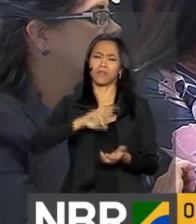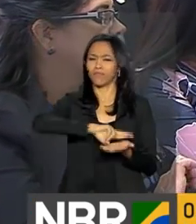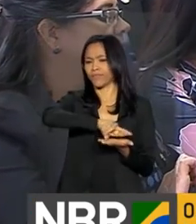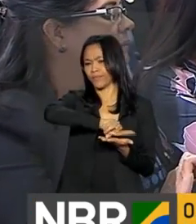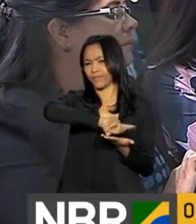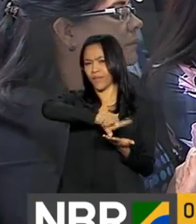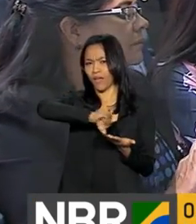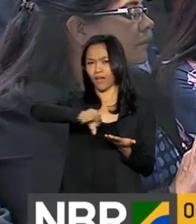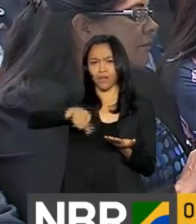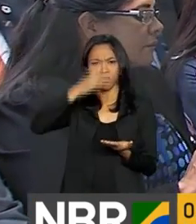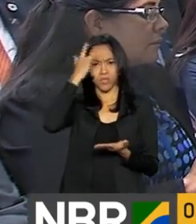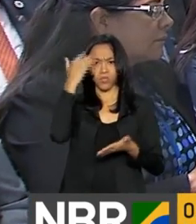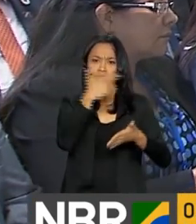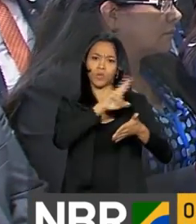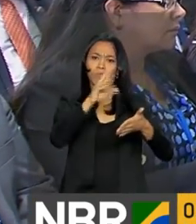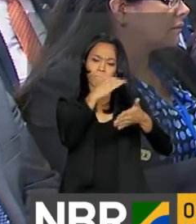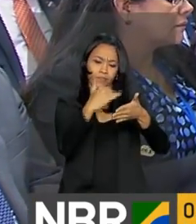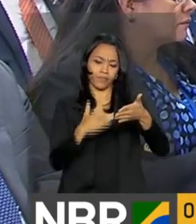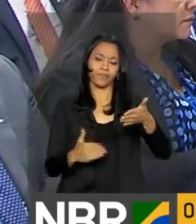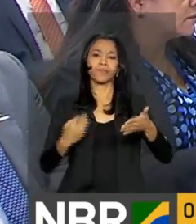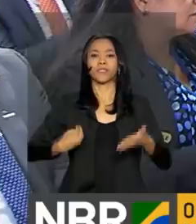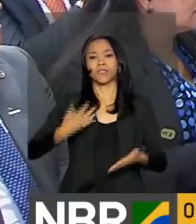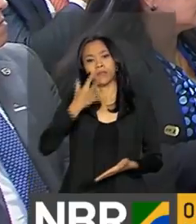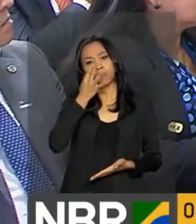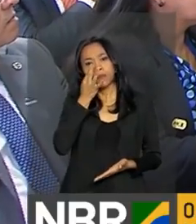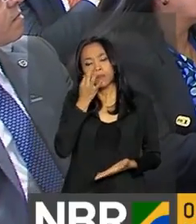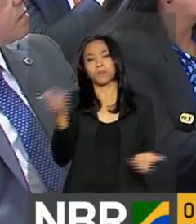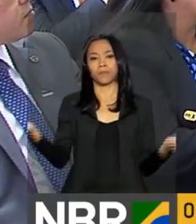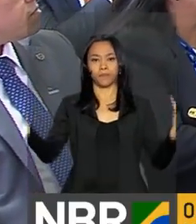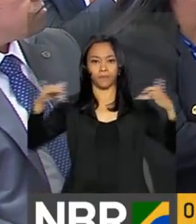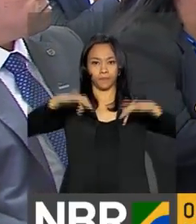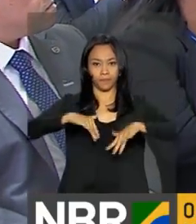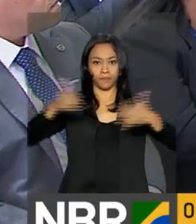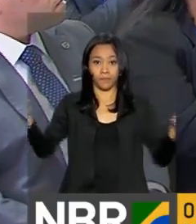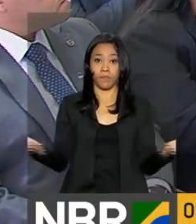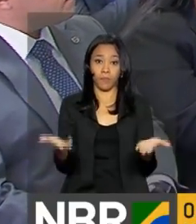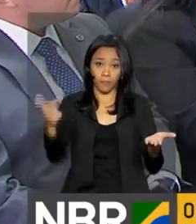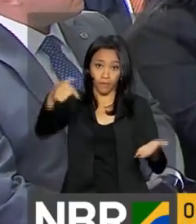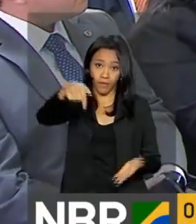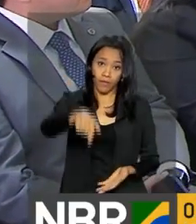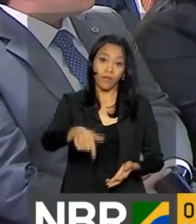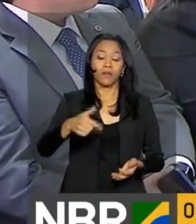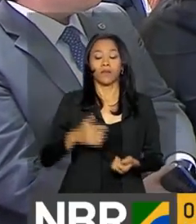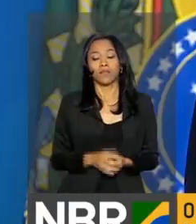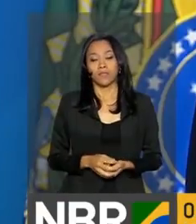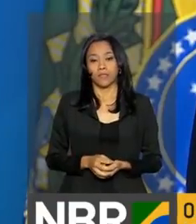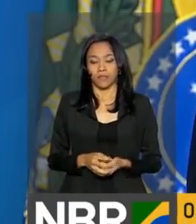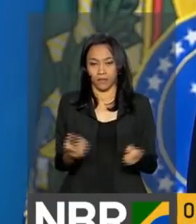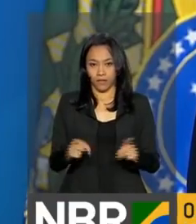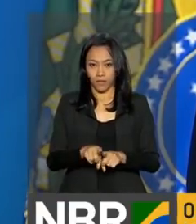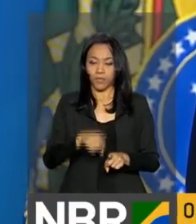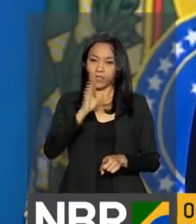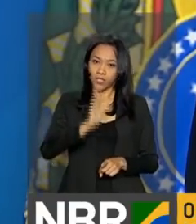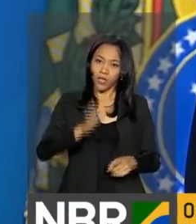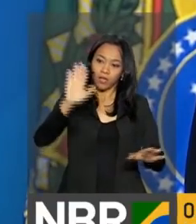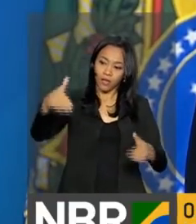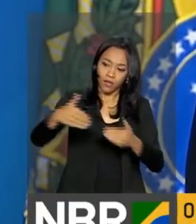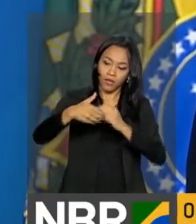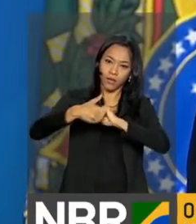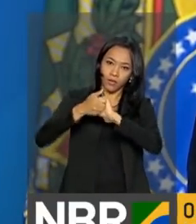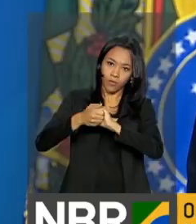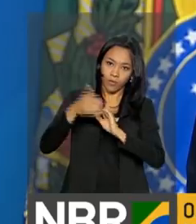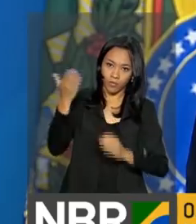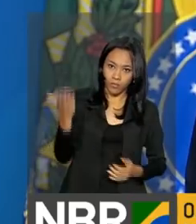as autoridades todas que aqui se encontram e já comprometeu marlon também